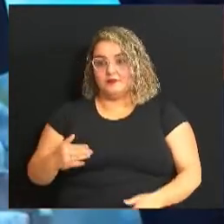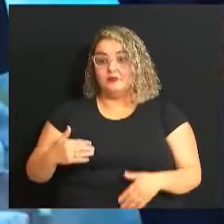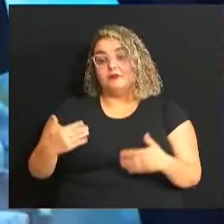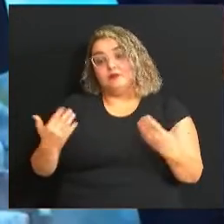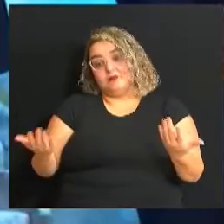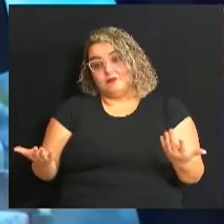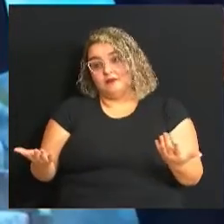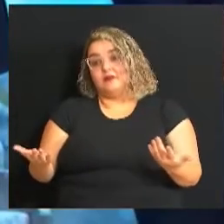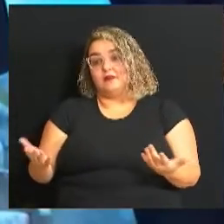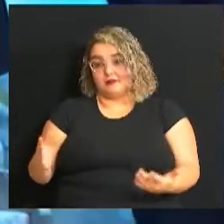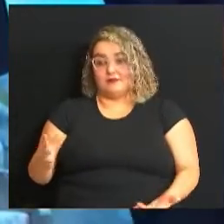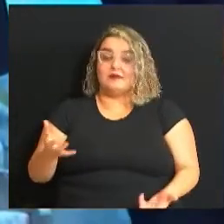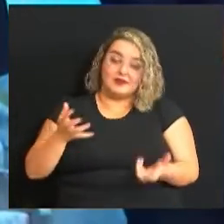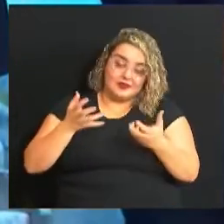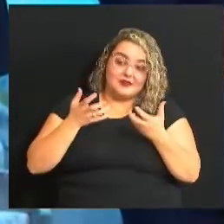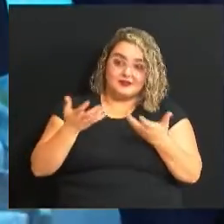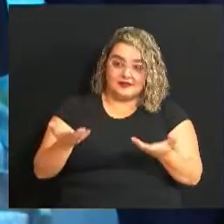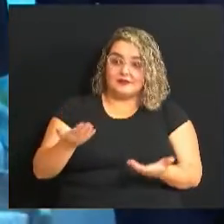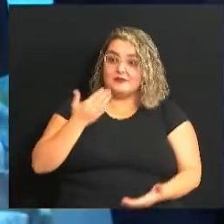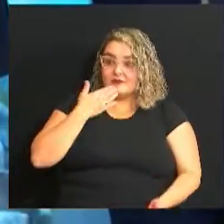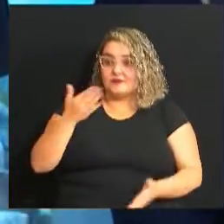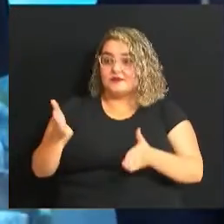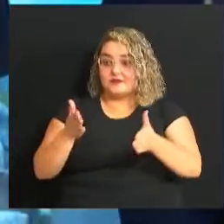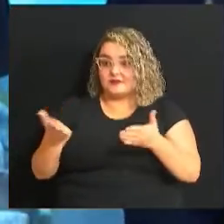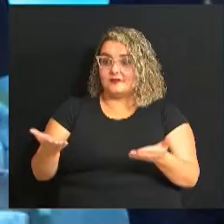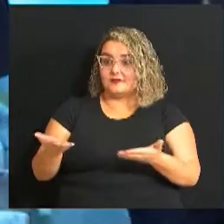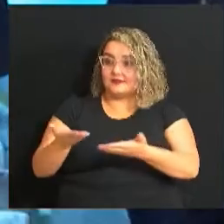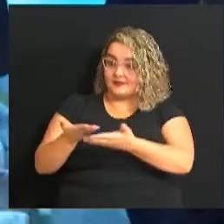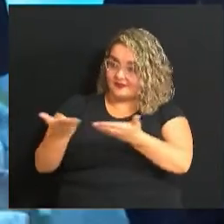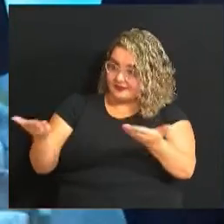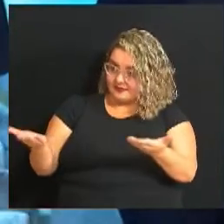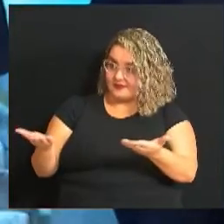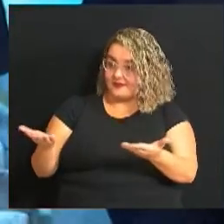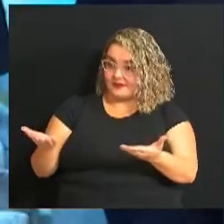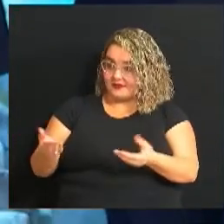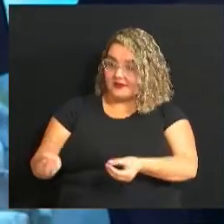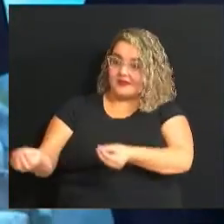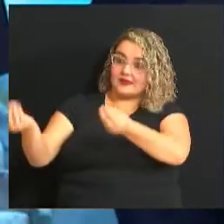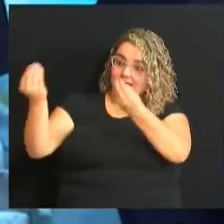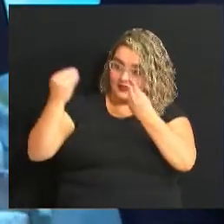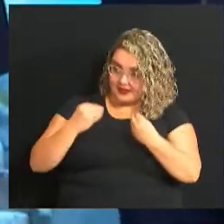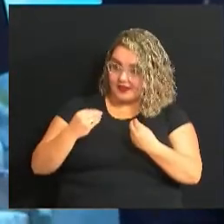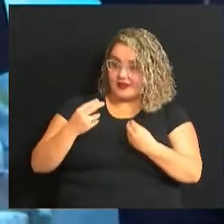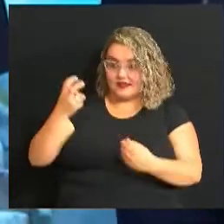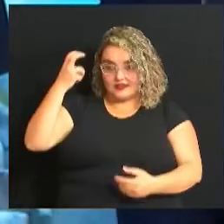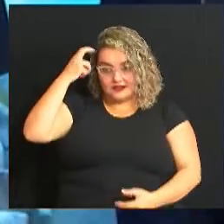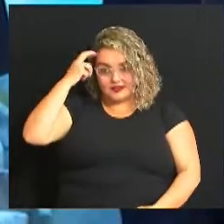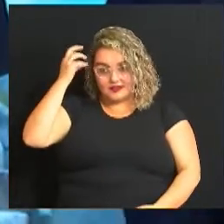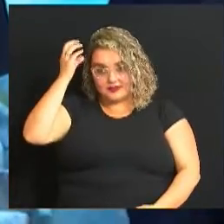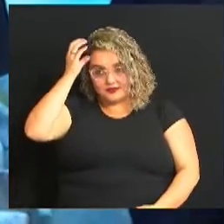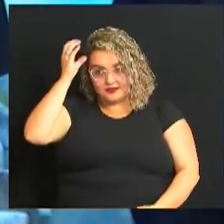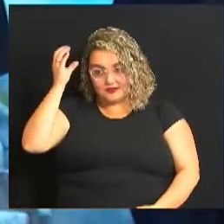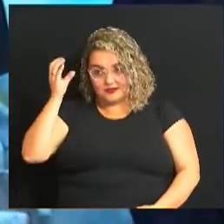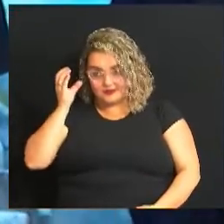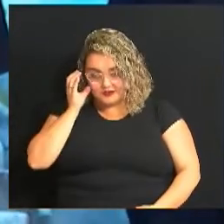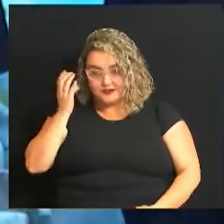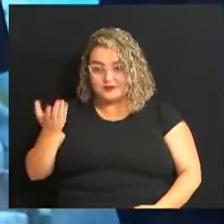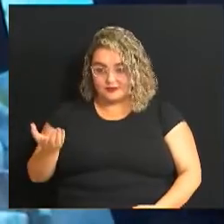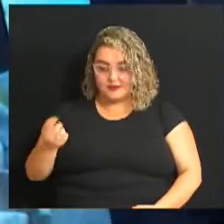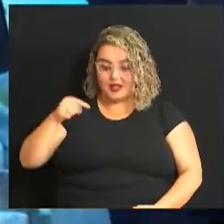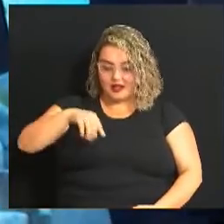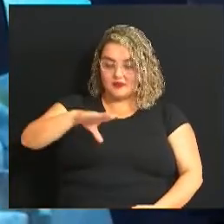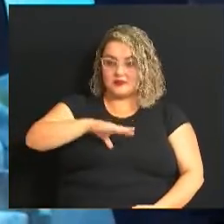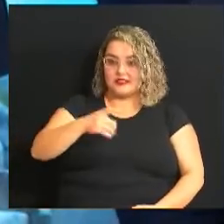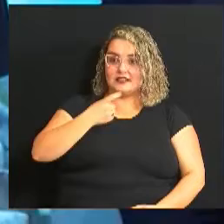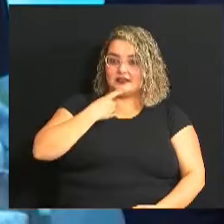eu gostaria de pedir nesse momento que vocês, além de trazer essa cultura coreana para aqui, para a nossa cidade de Campinas,